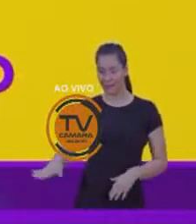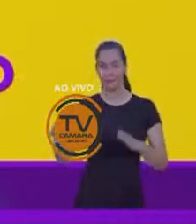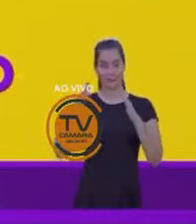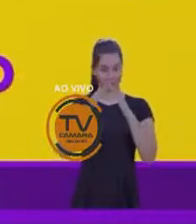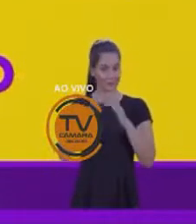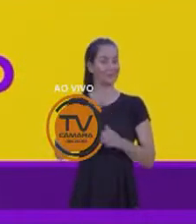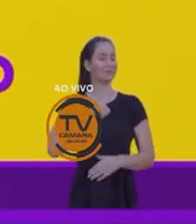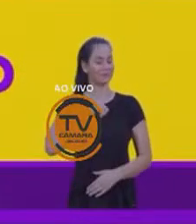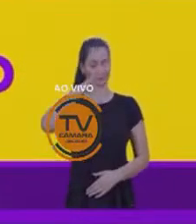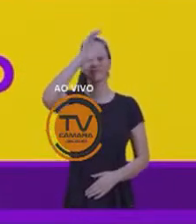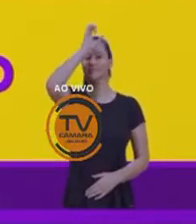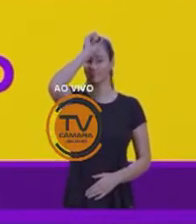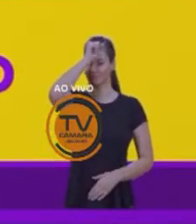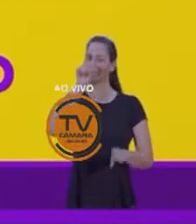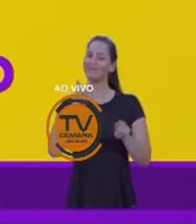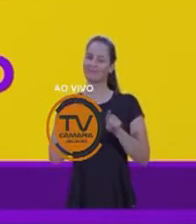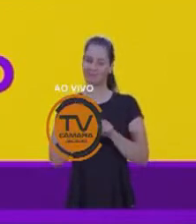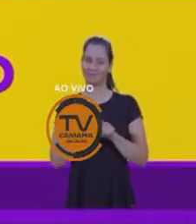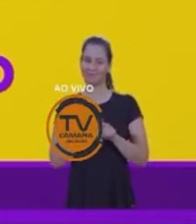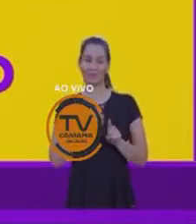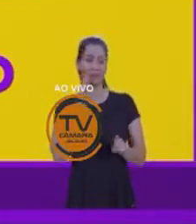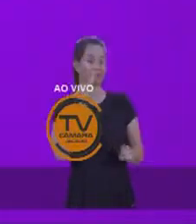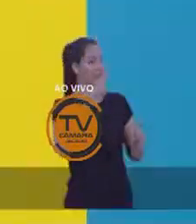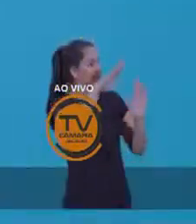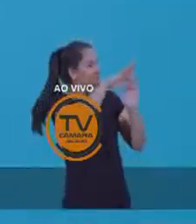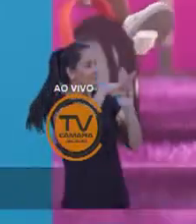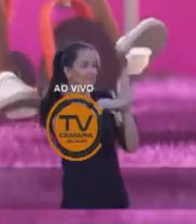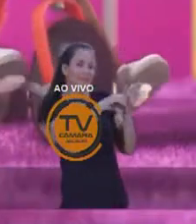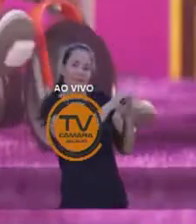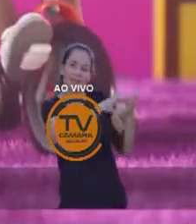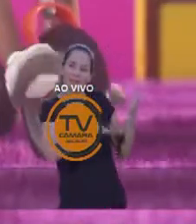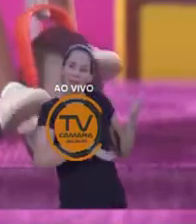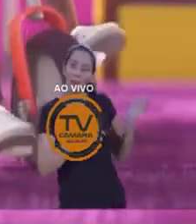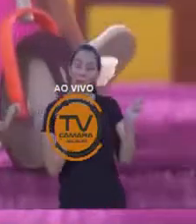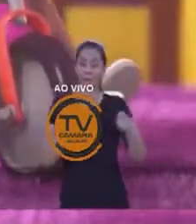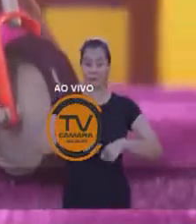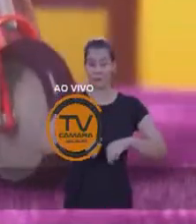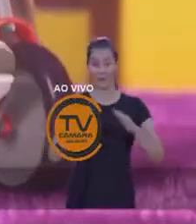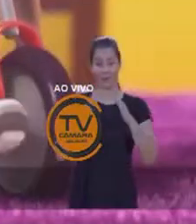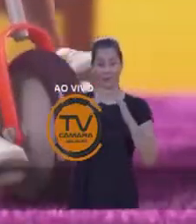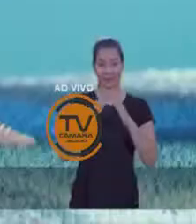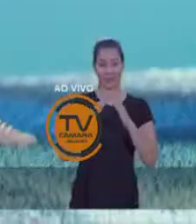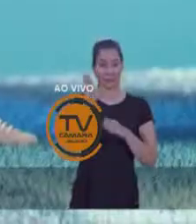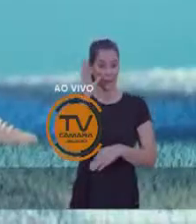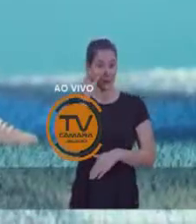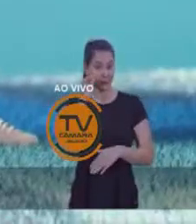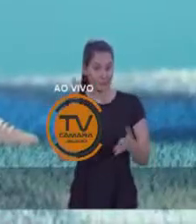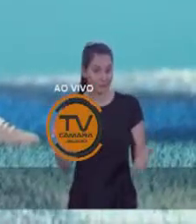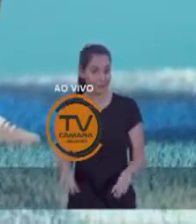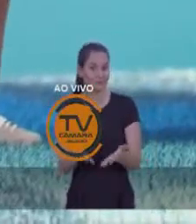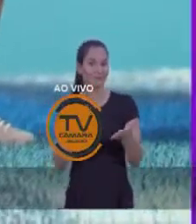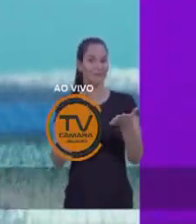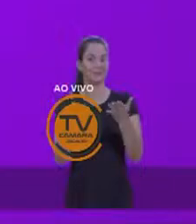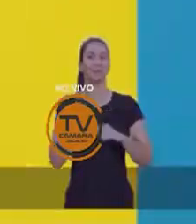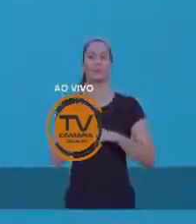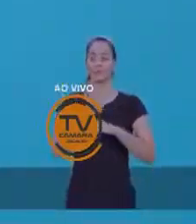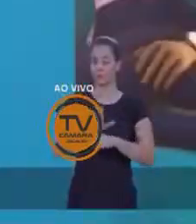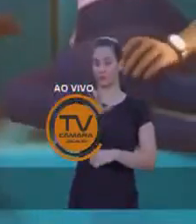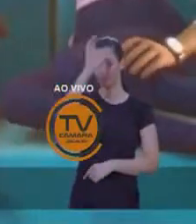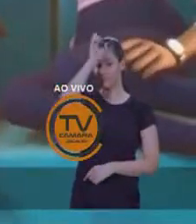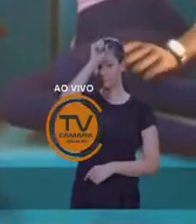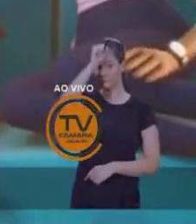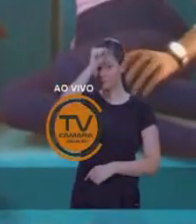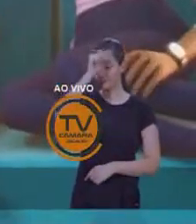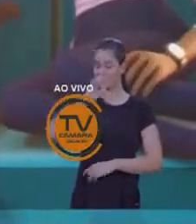em casa, tem aprendizado também. Confira as atividades que você pode fazer em casa para despertar a curiosidade e ajudar